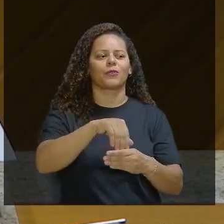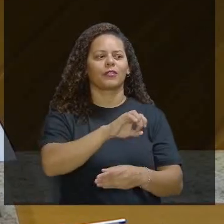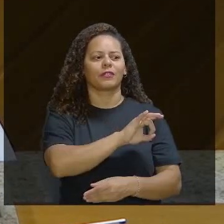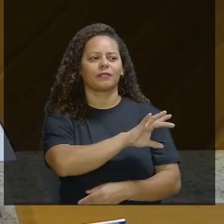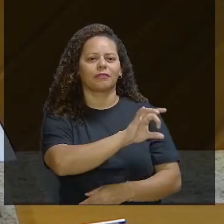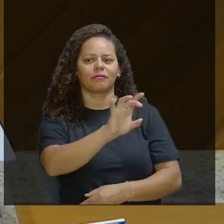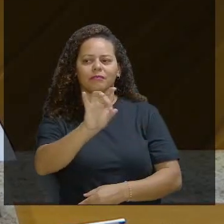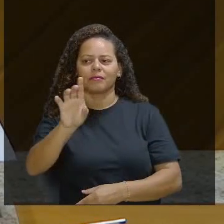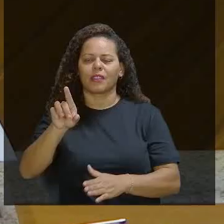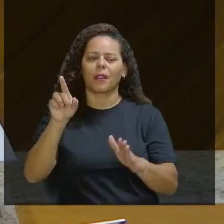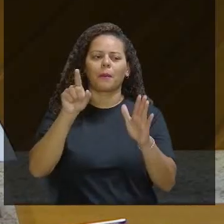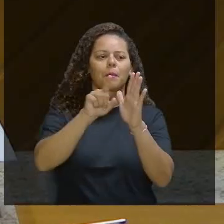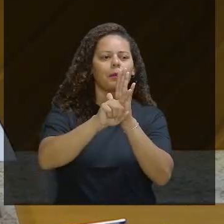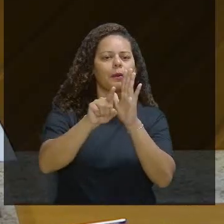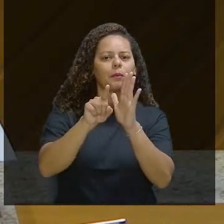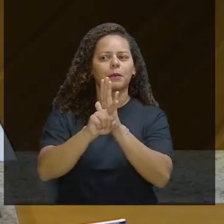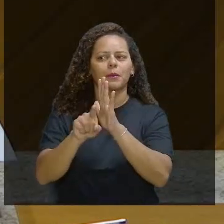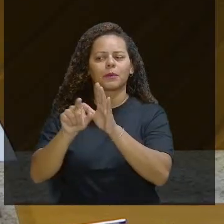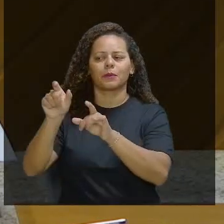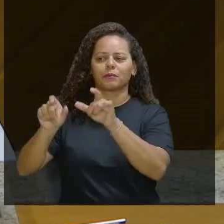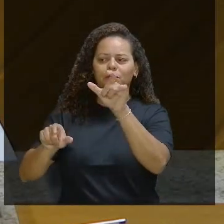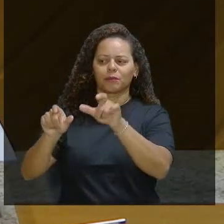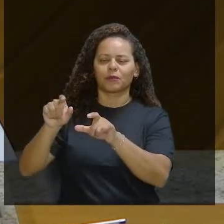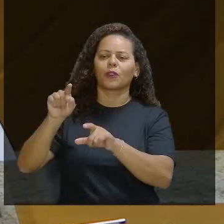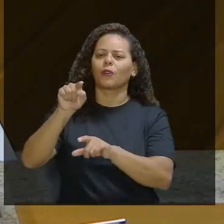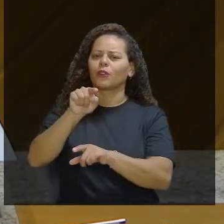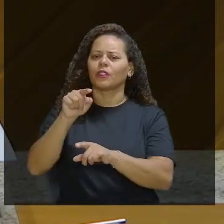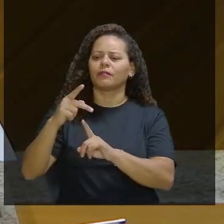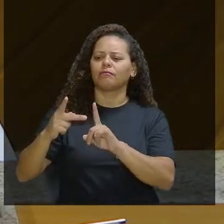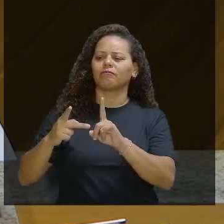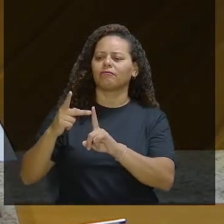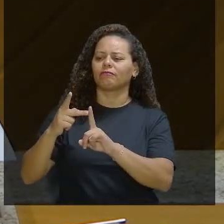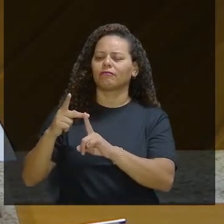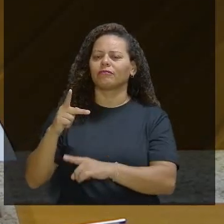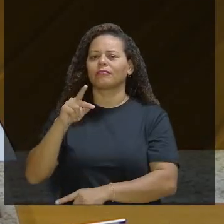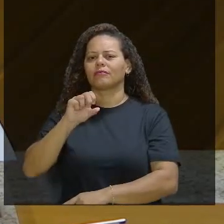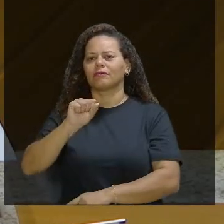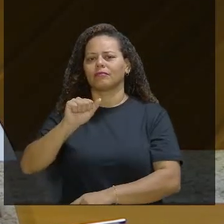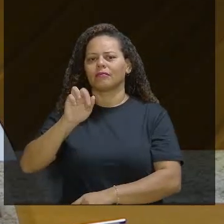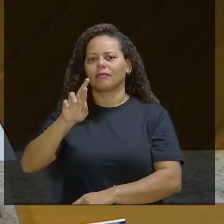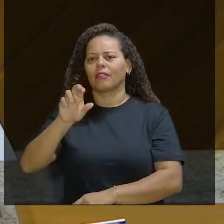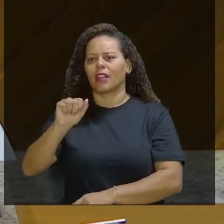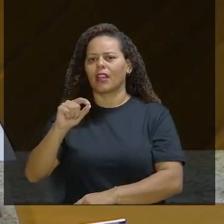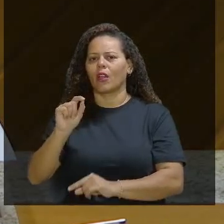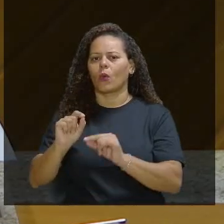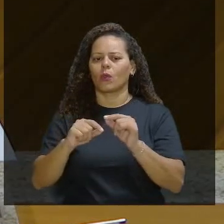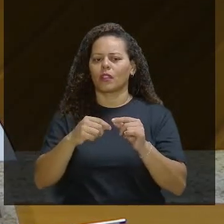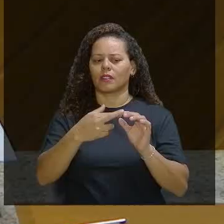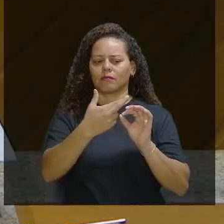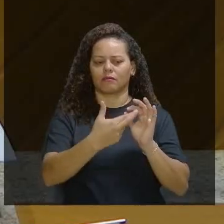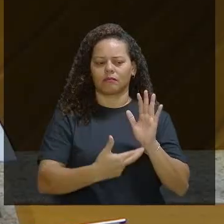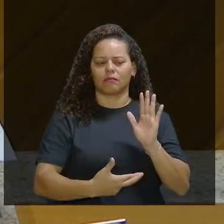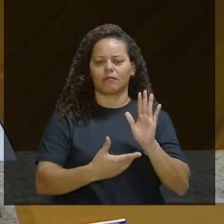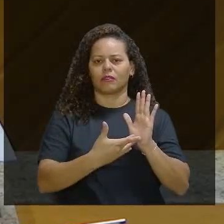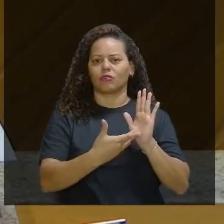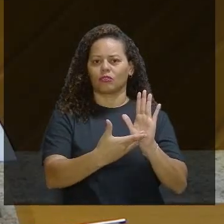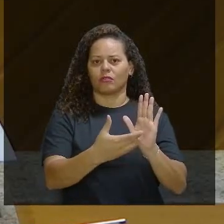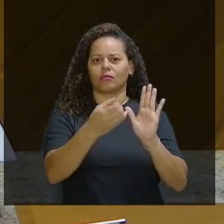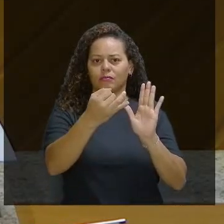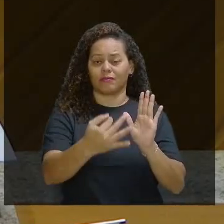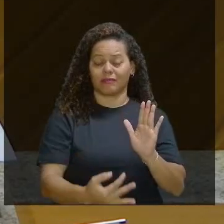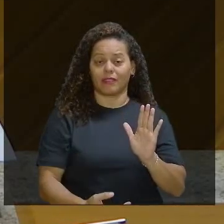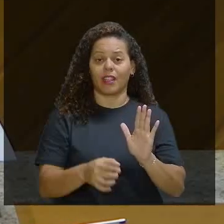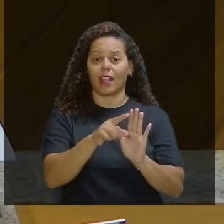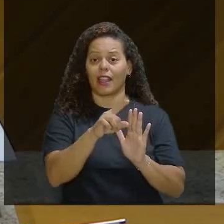Eminentes pares, senhora Procuradora Regional Eleitoral, como relatado a vossas excelências,